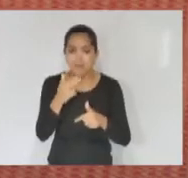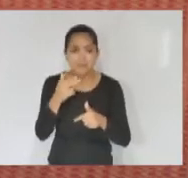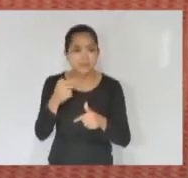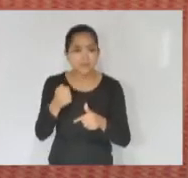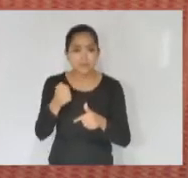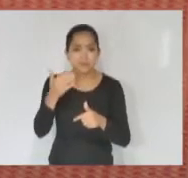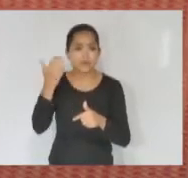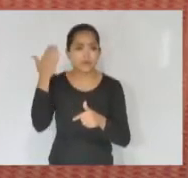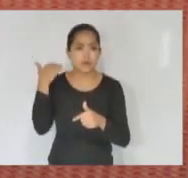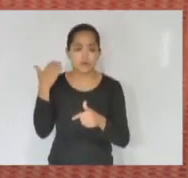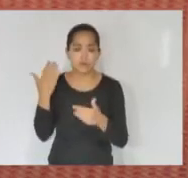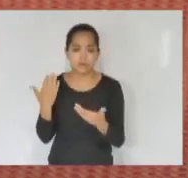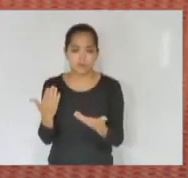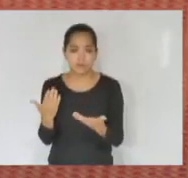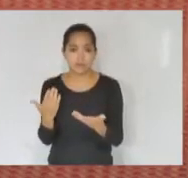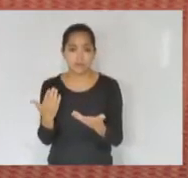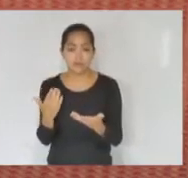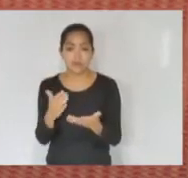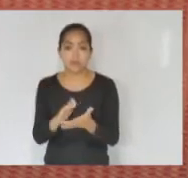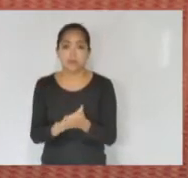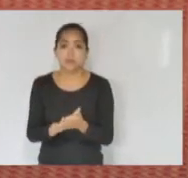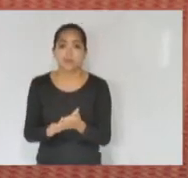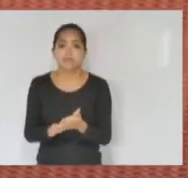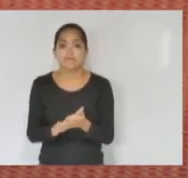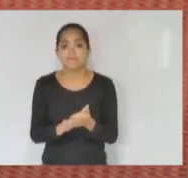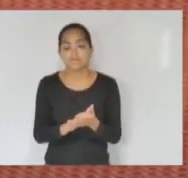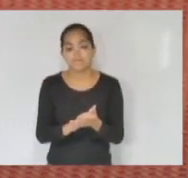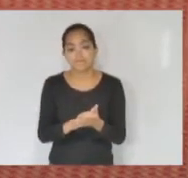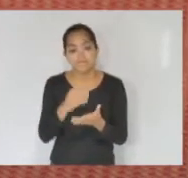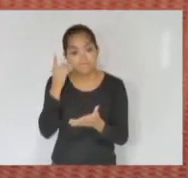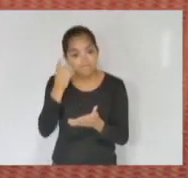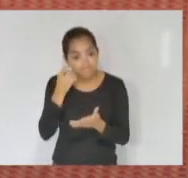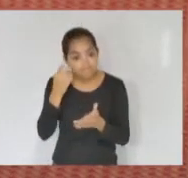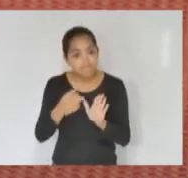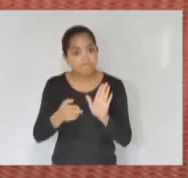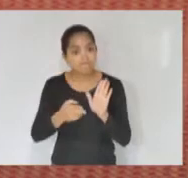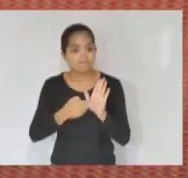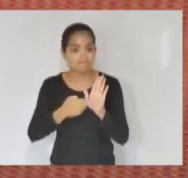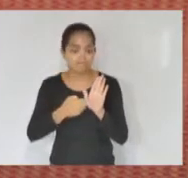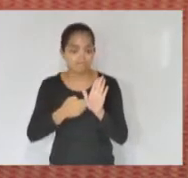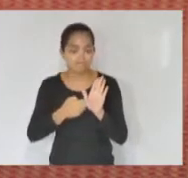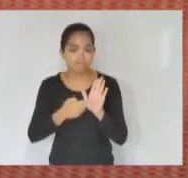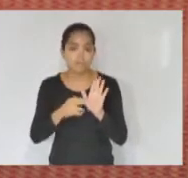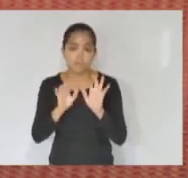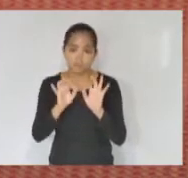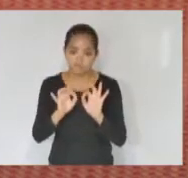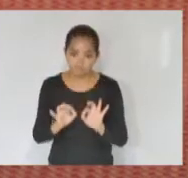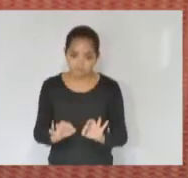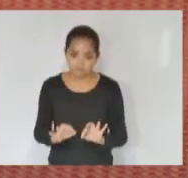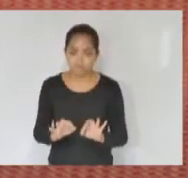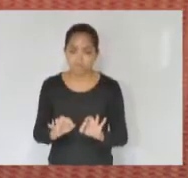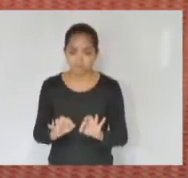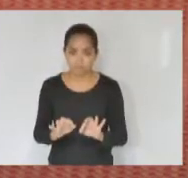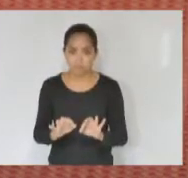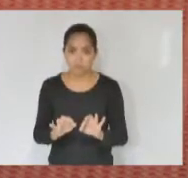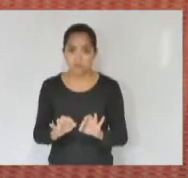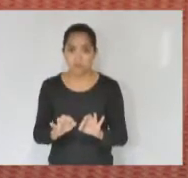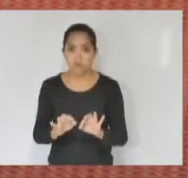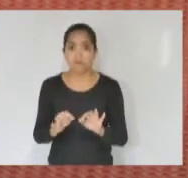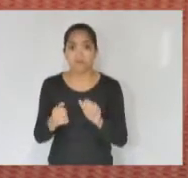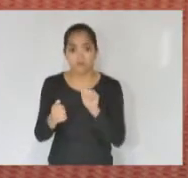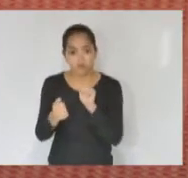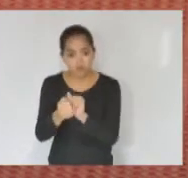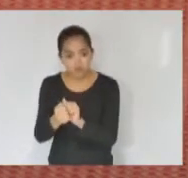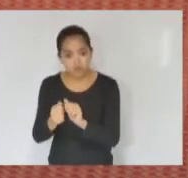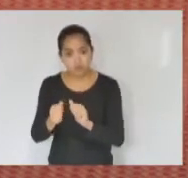nossa posição aqui, aí, quando deputado estadual. Então, tenha certeza, vai ter um trator do teu lado, um